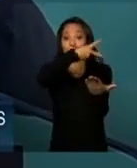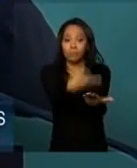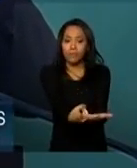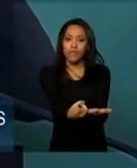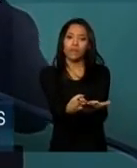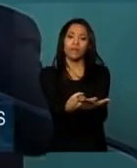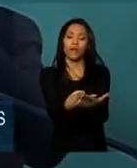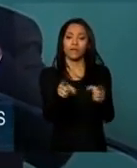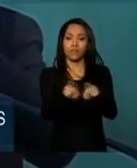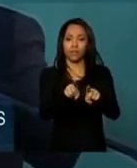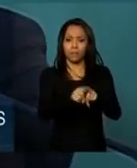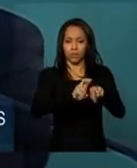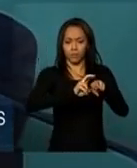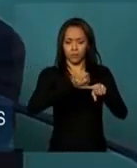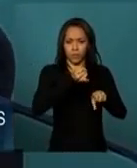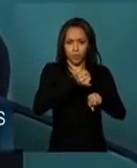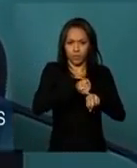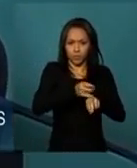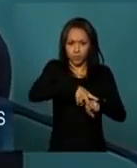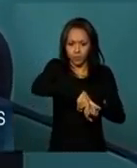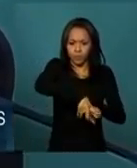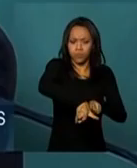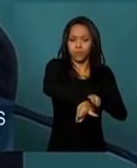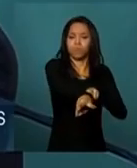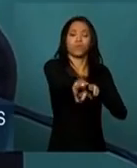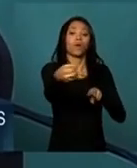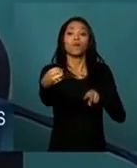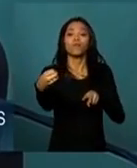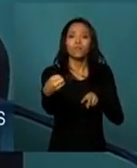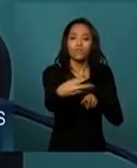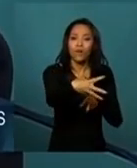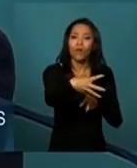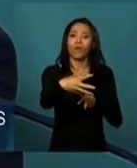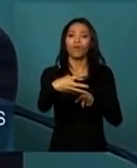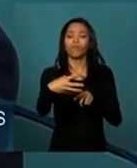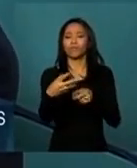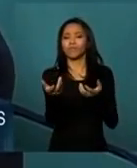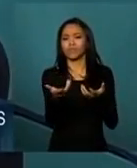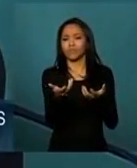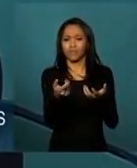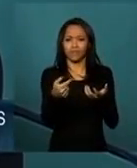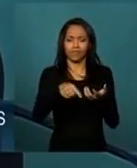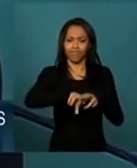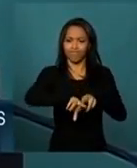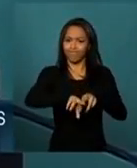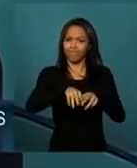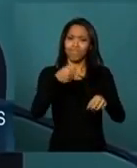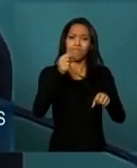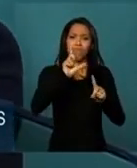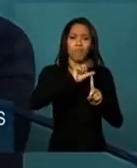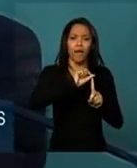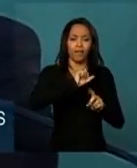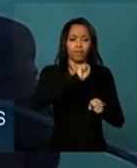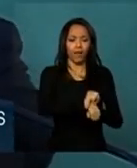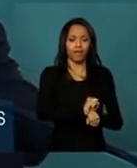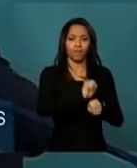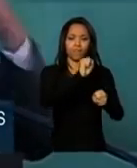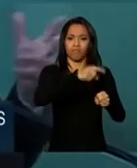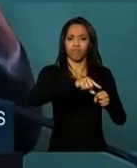Duplicação das linhas férreas, novos carros, novos dormentes, novas paradas, pontos de